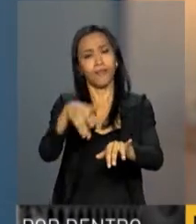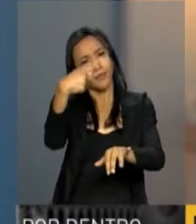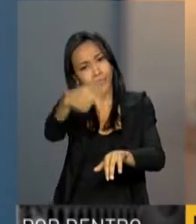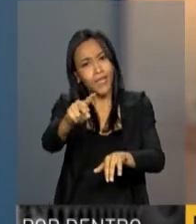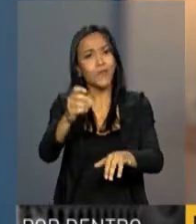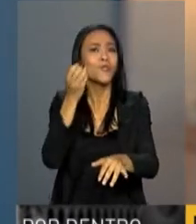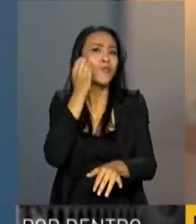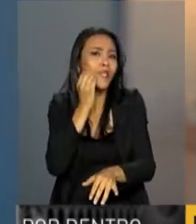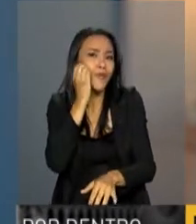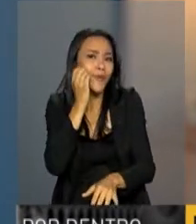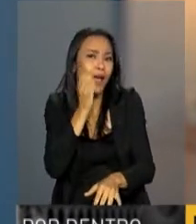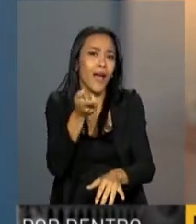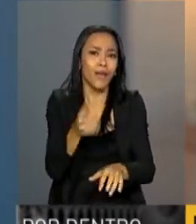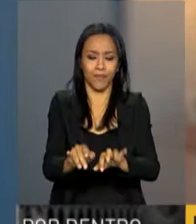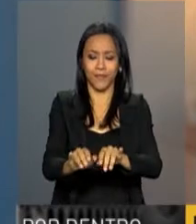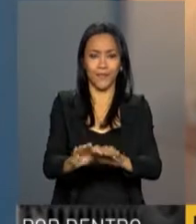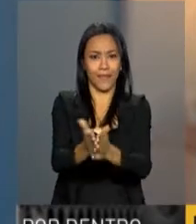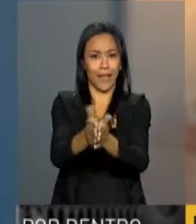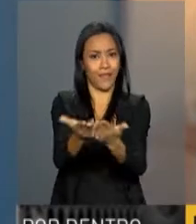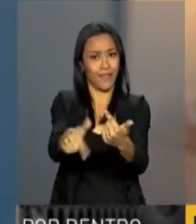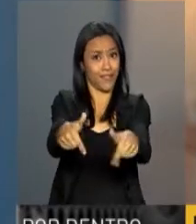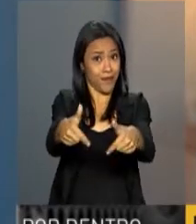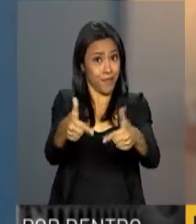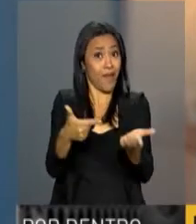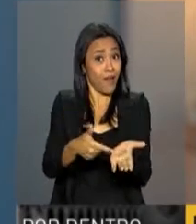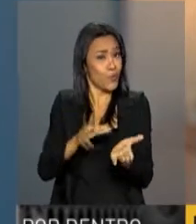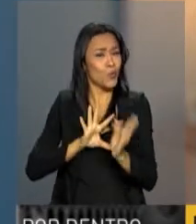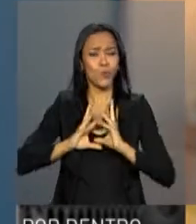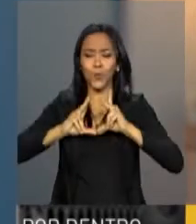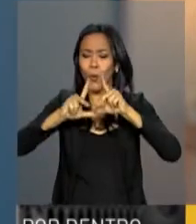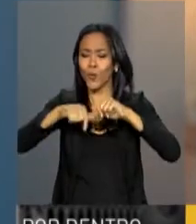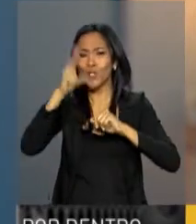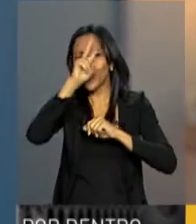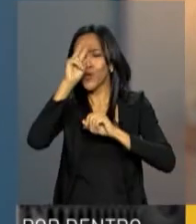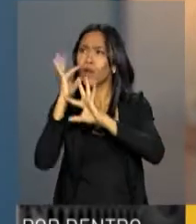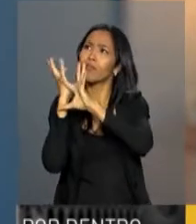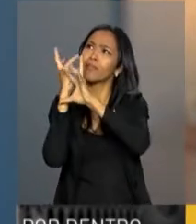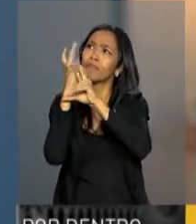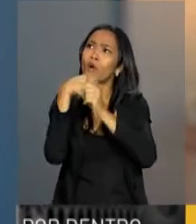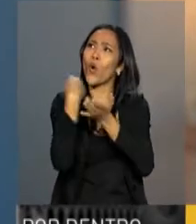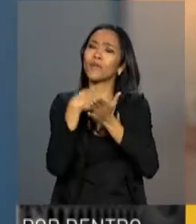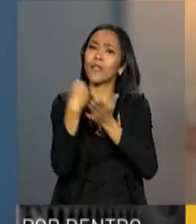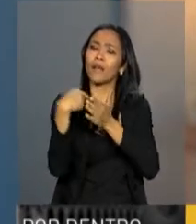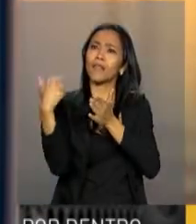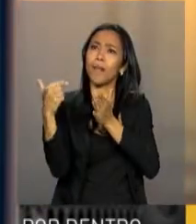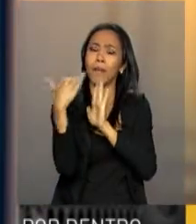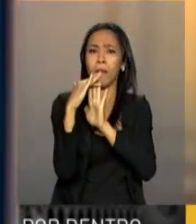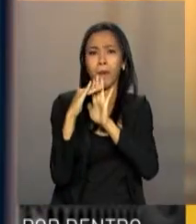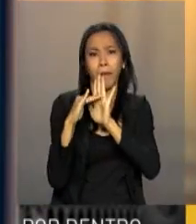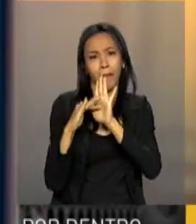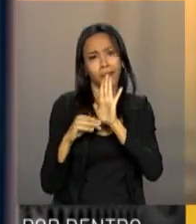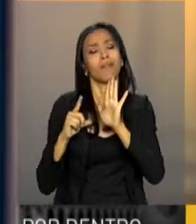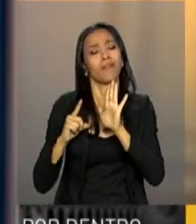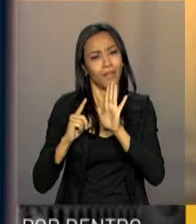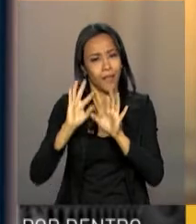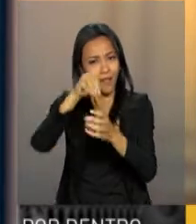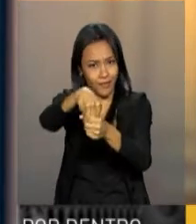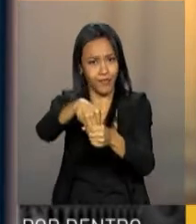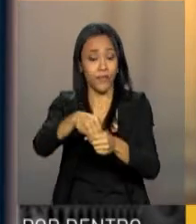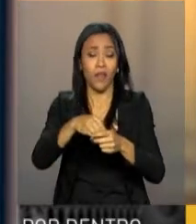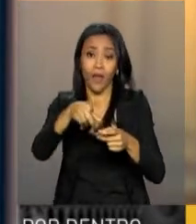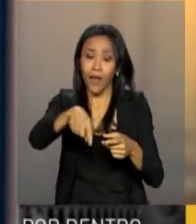próprio celular a sua carteira de trabalho, contendo todo o histórico dos seus contratos de trabalho. Será